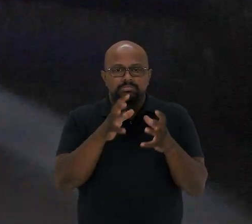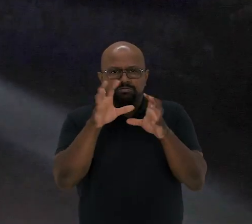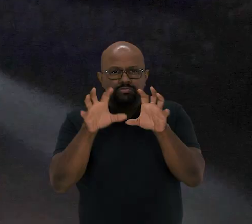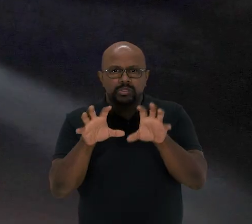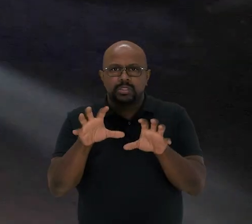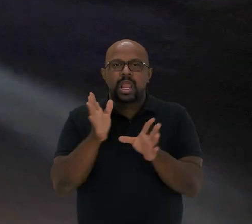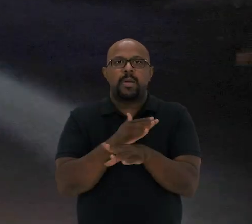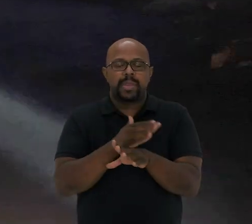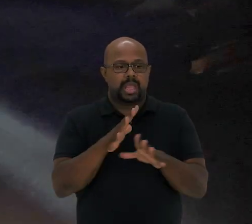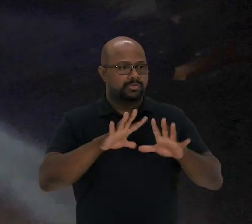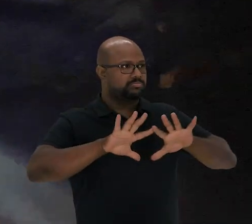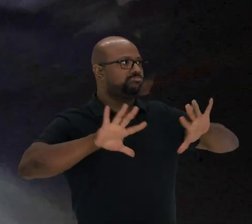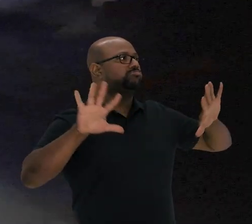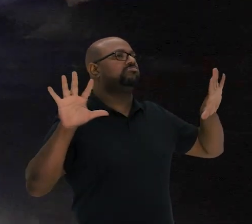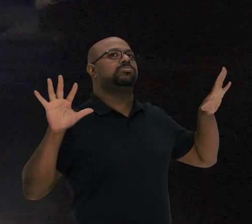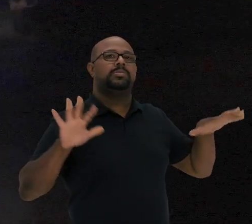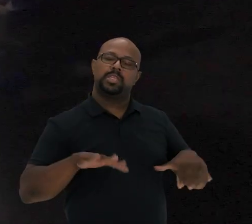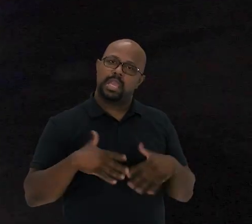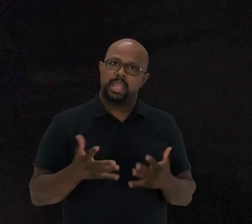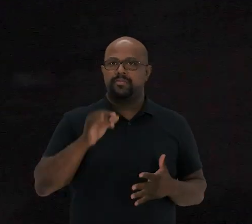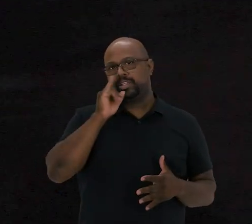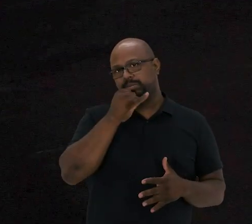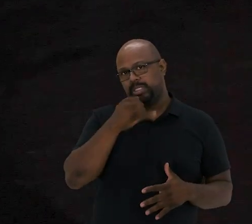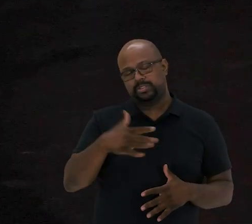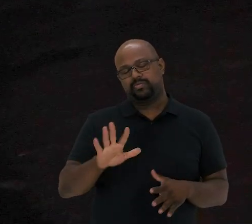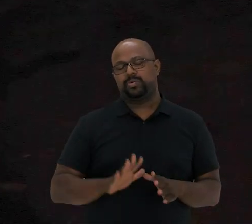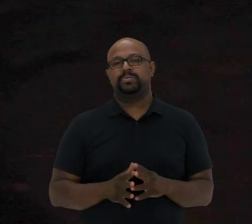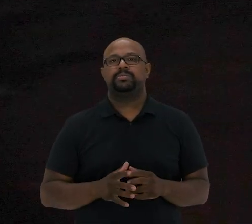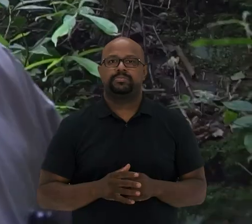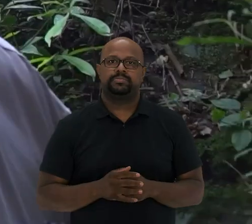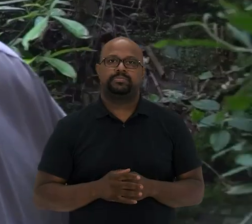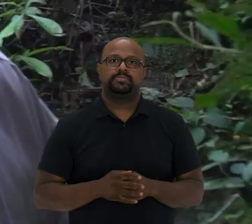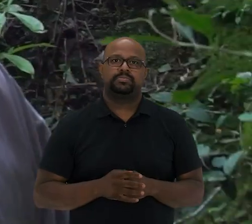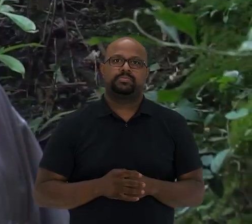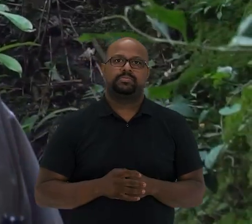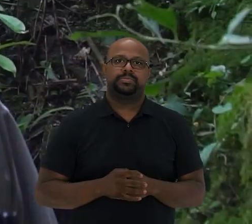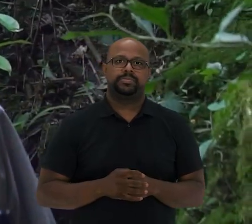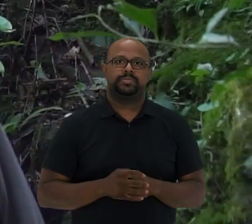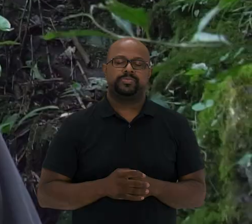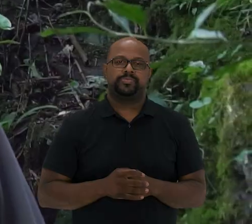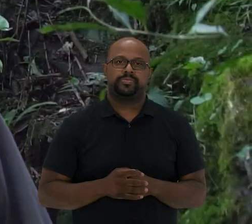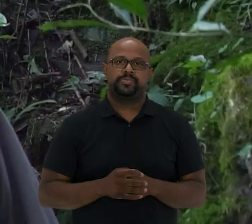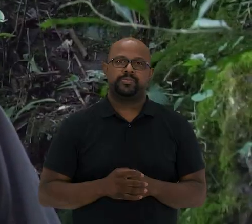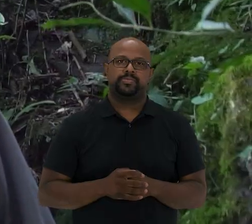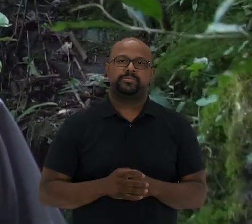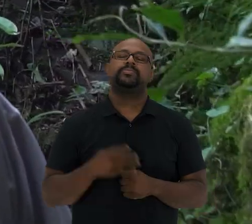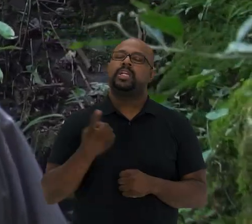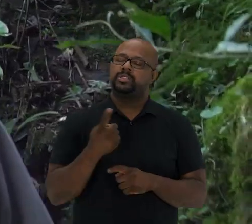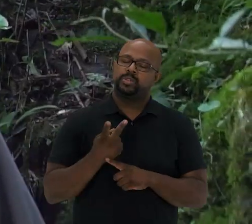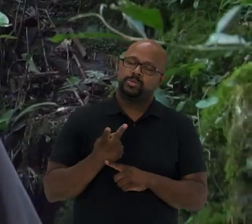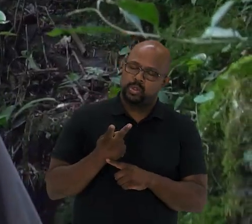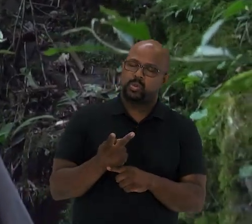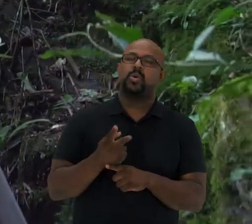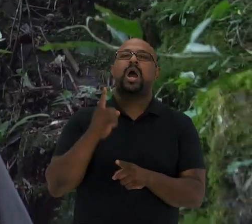peça, vamos dizer assim, um local aberto grande lá dentro. E aí, infelizmente, ficou por aí, né? E essa entrada principal foi muito encontrada.